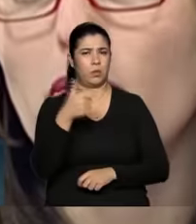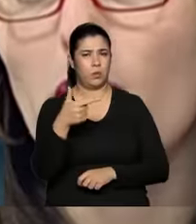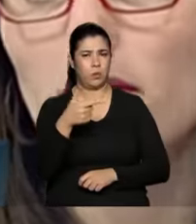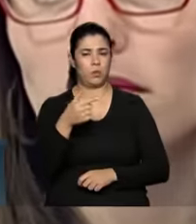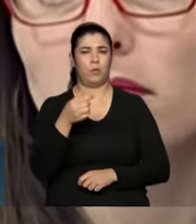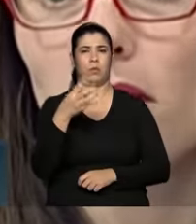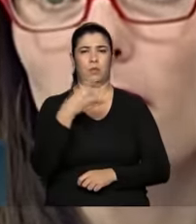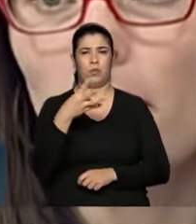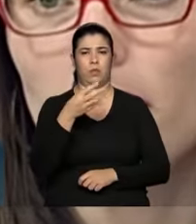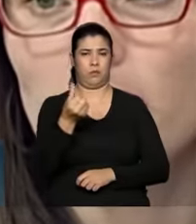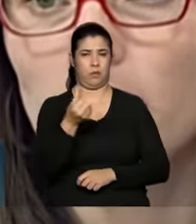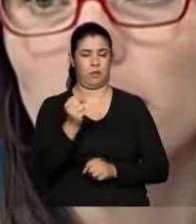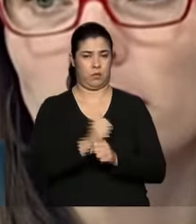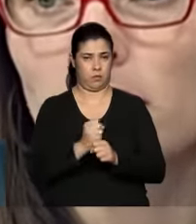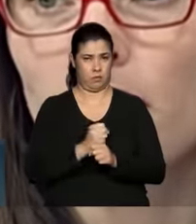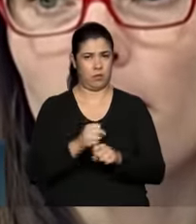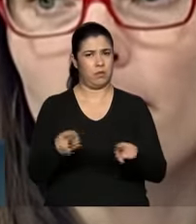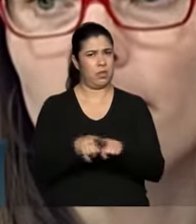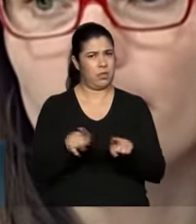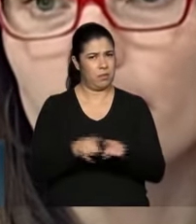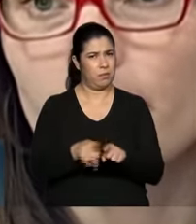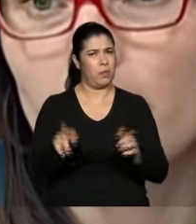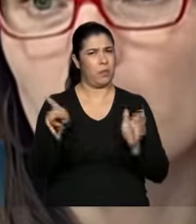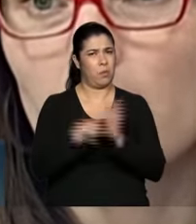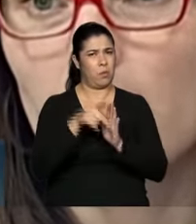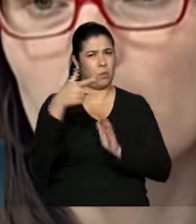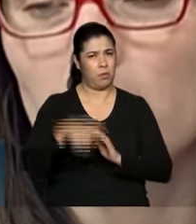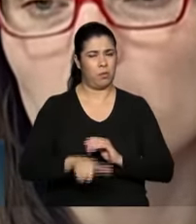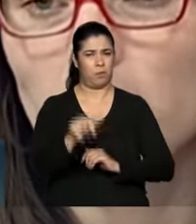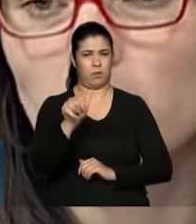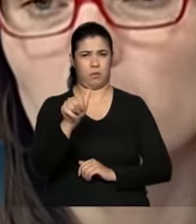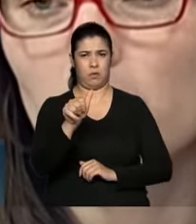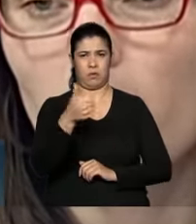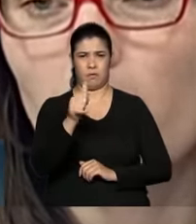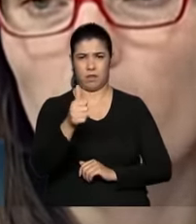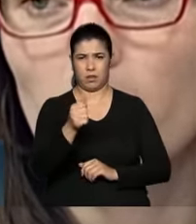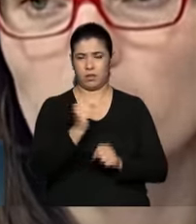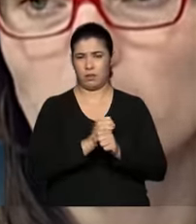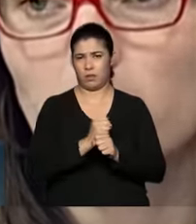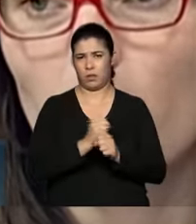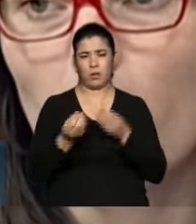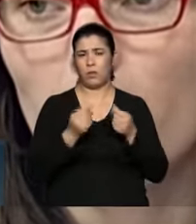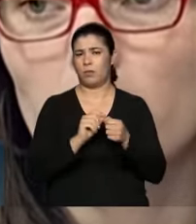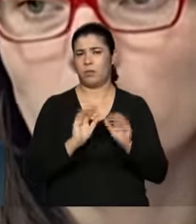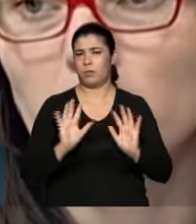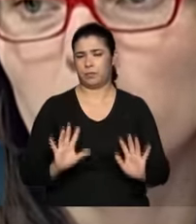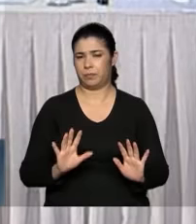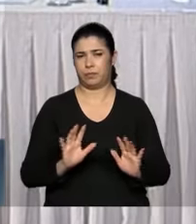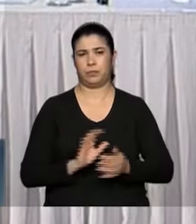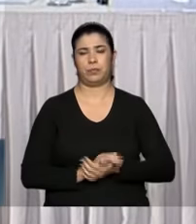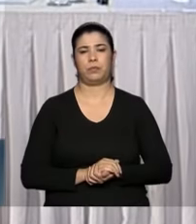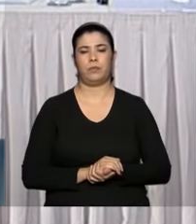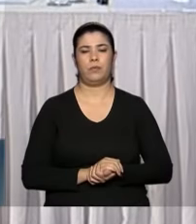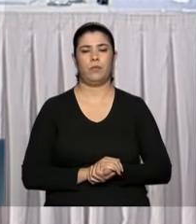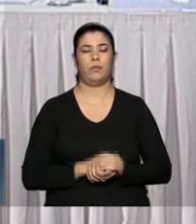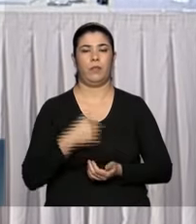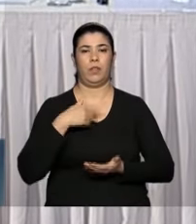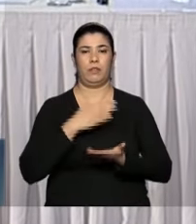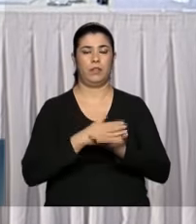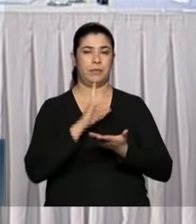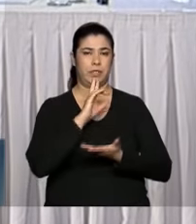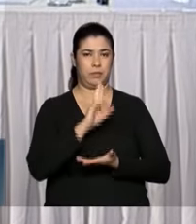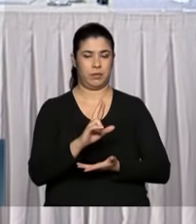segundo, quarto e sexto ano. Além disso, tem uma avaliação anual de medicina, só para esclarecer. Não é isso. Não, só esses dois. Eu começo e depois a Marta